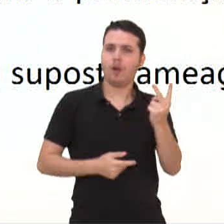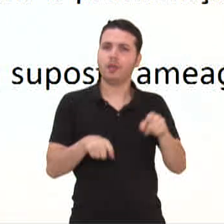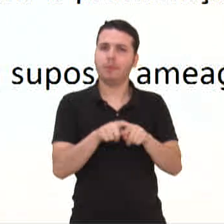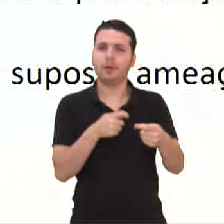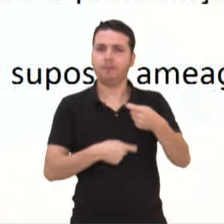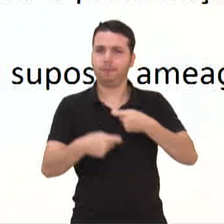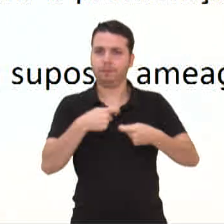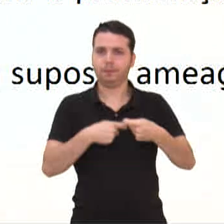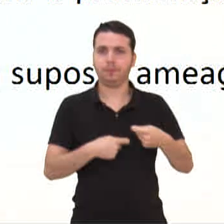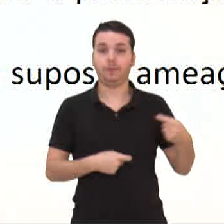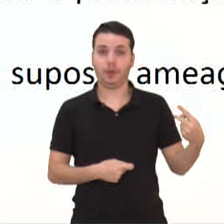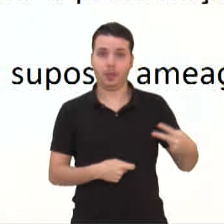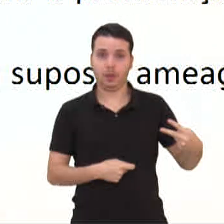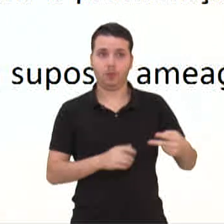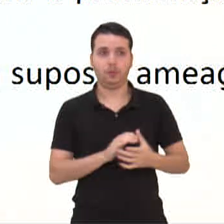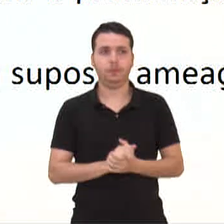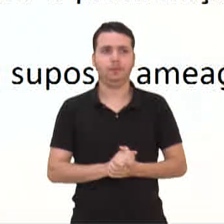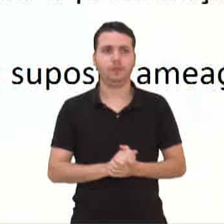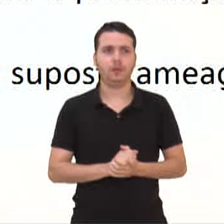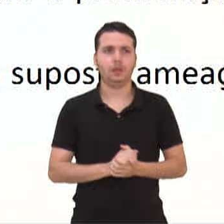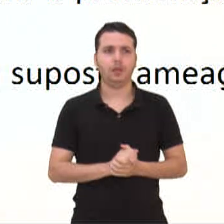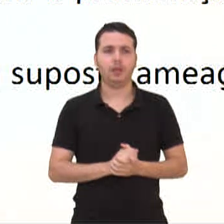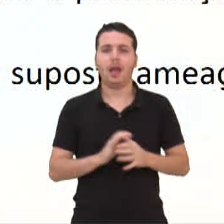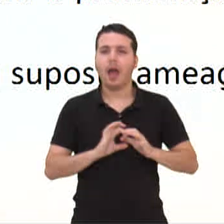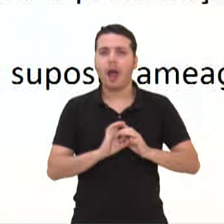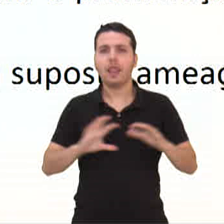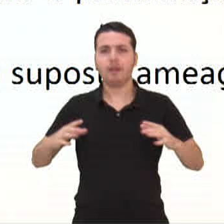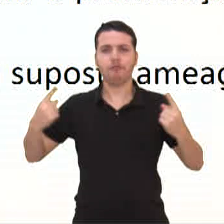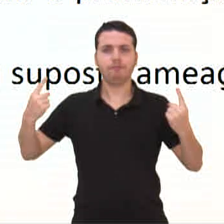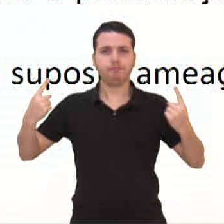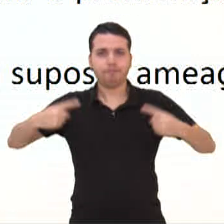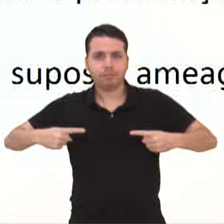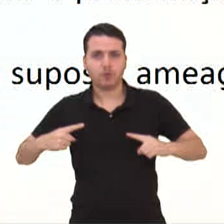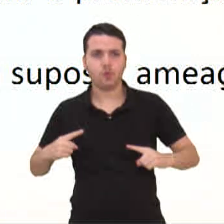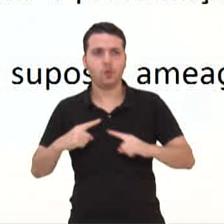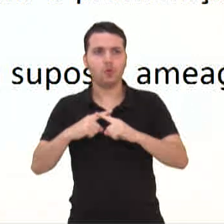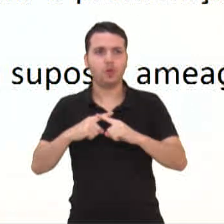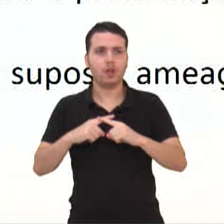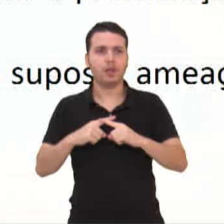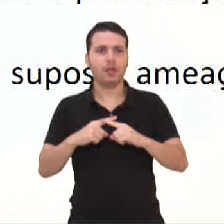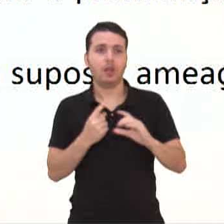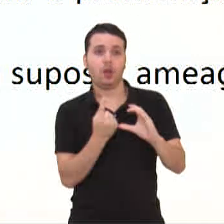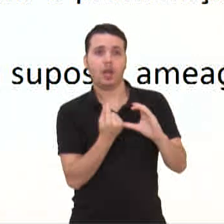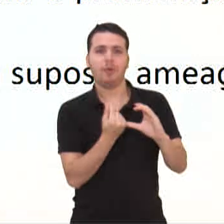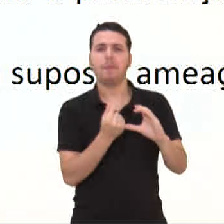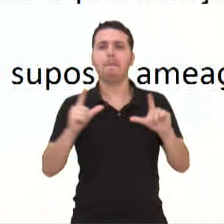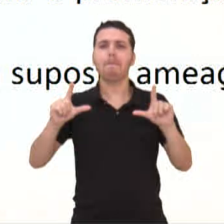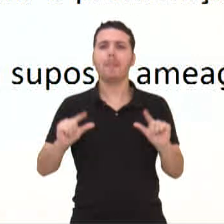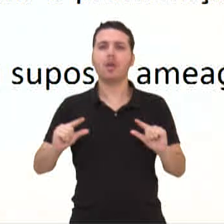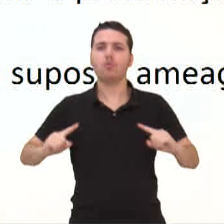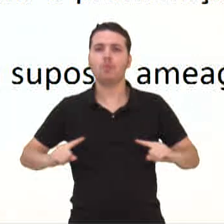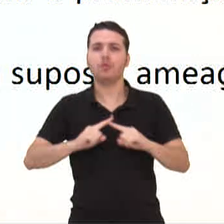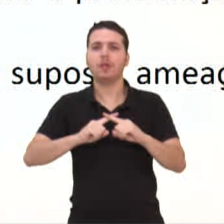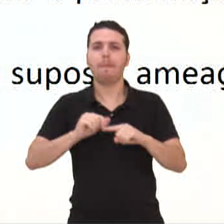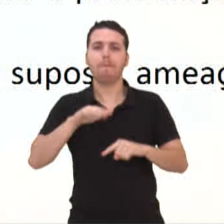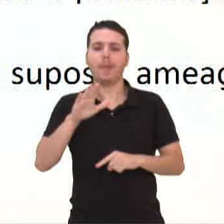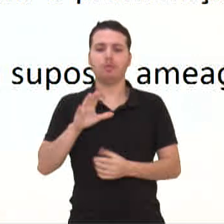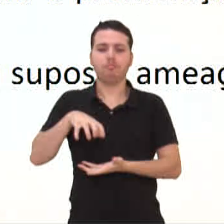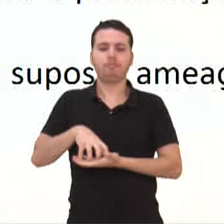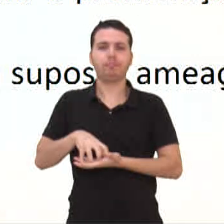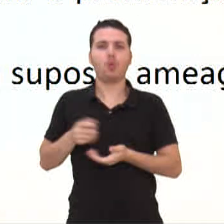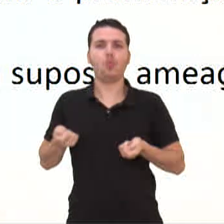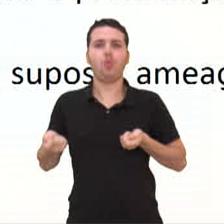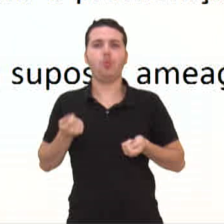livre concorrência transforma-se e o capitalismo torna-se cada vez menos competitivo e mais monopolista.